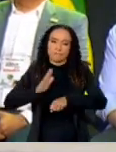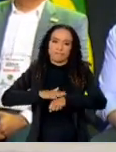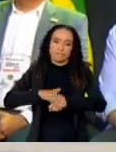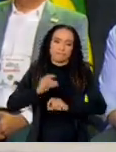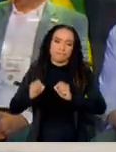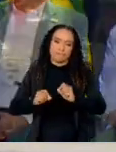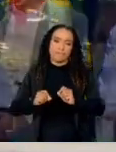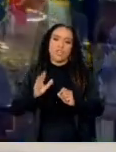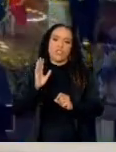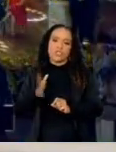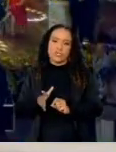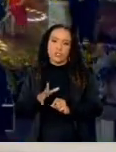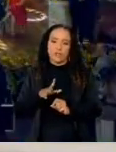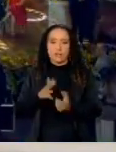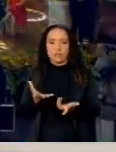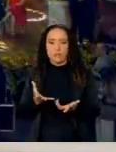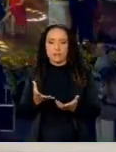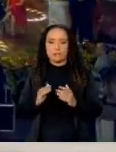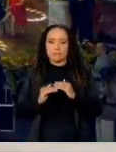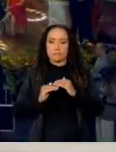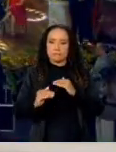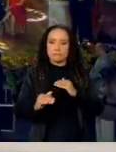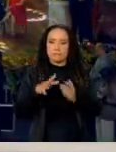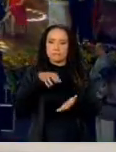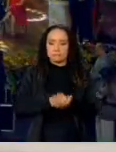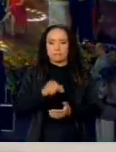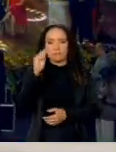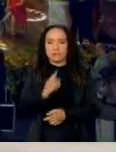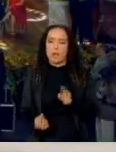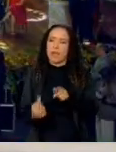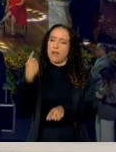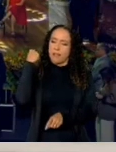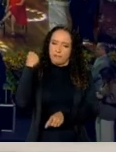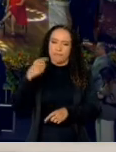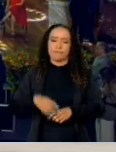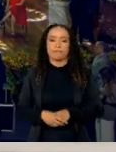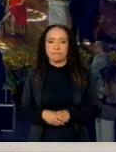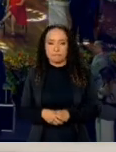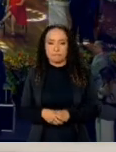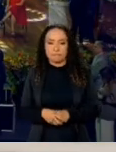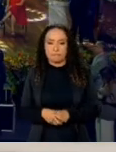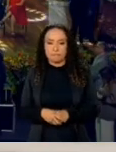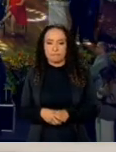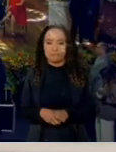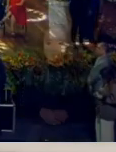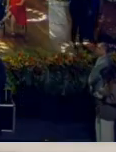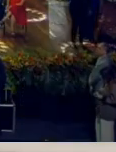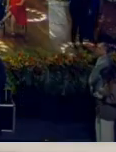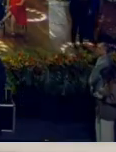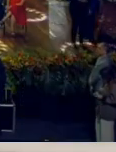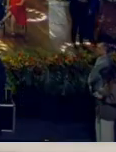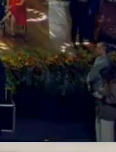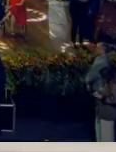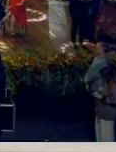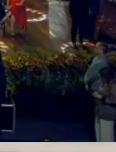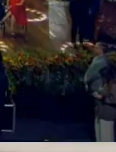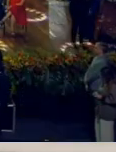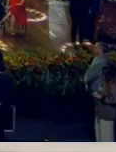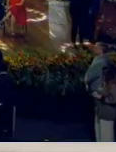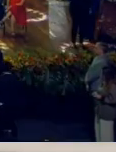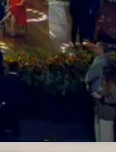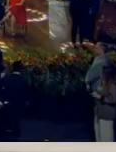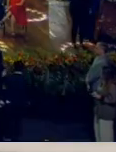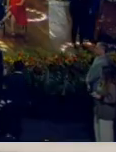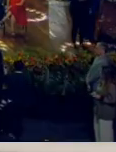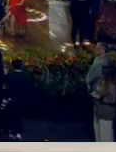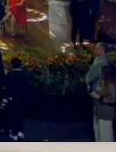praticamente já uma estabilidade instalada no país já desde aquele momento. Mas o estado do Piauí, presidente,